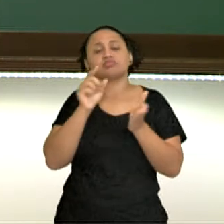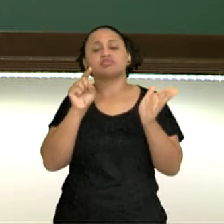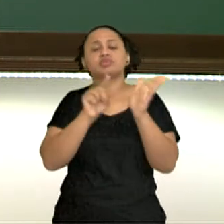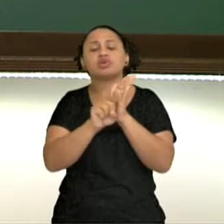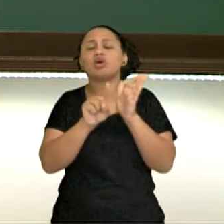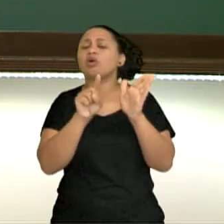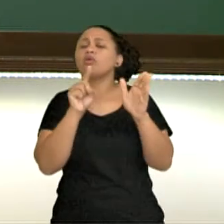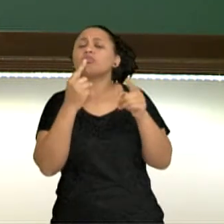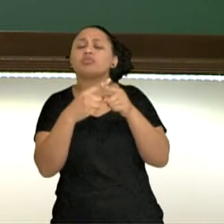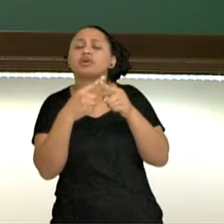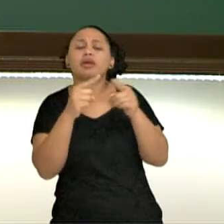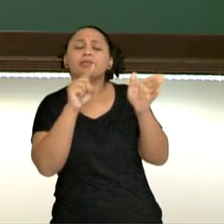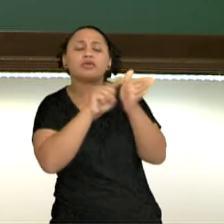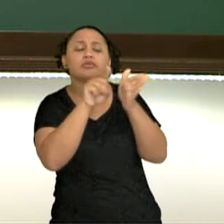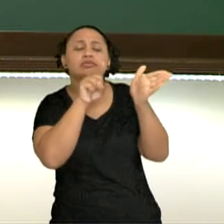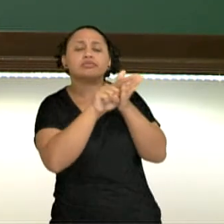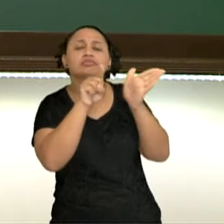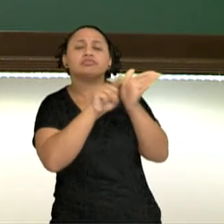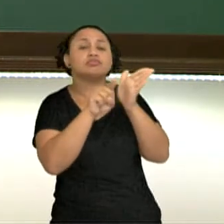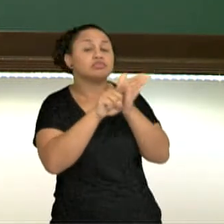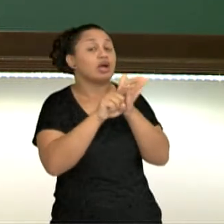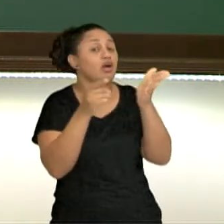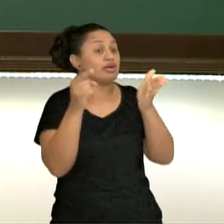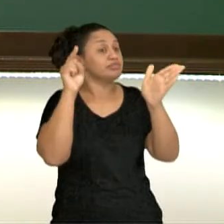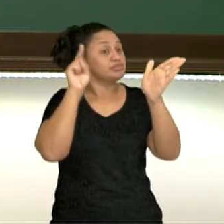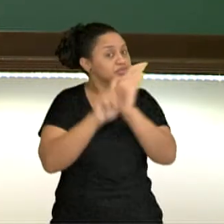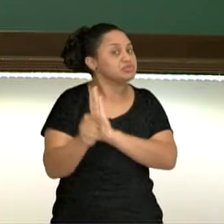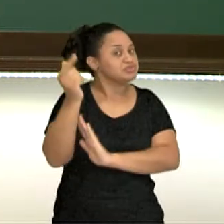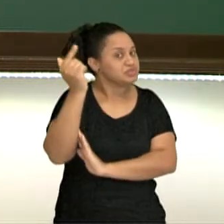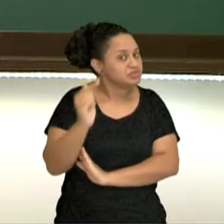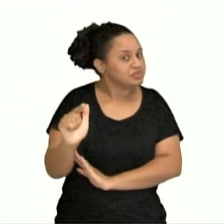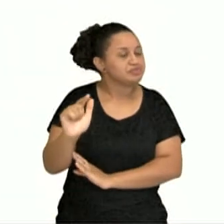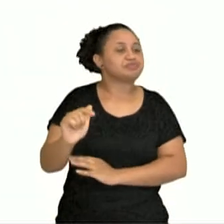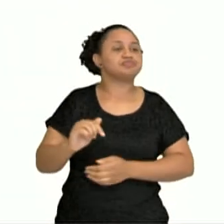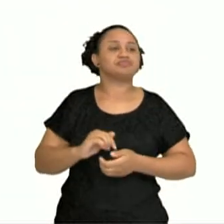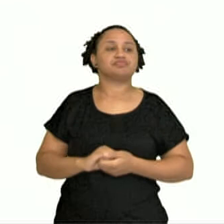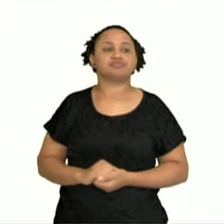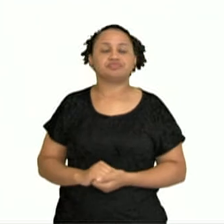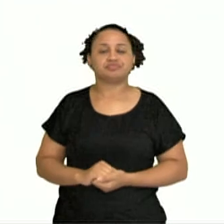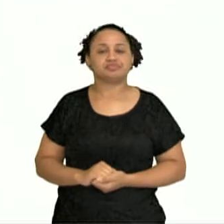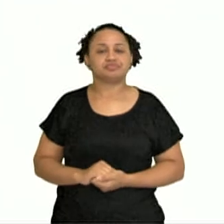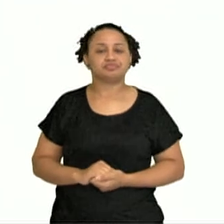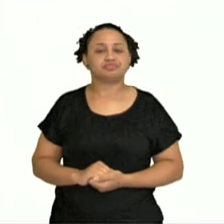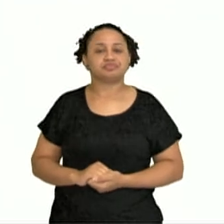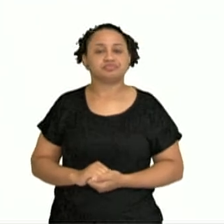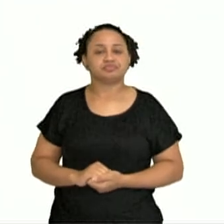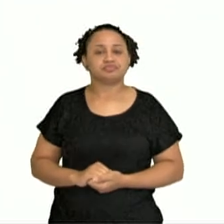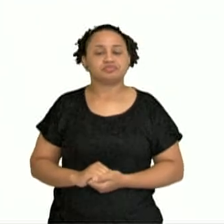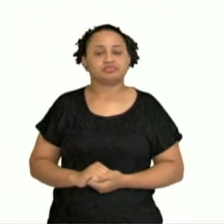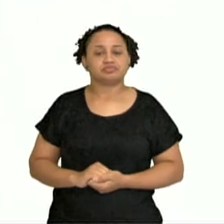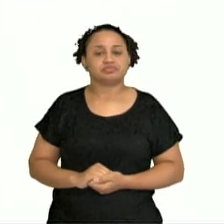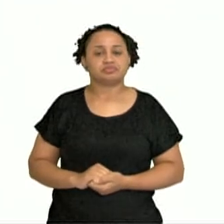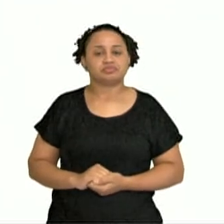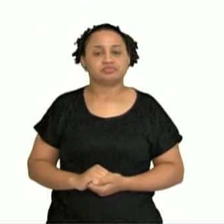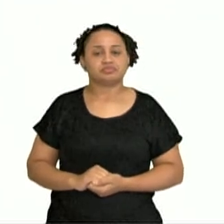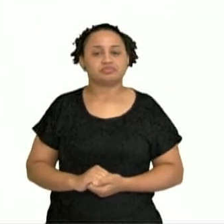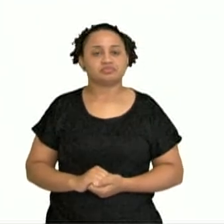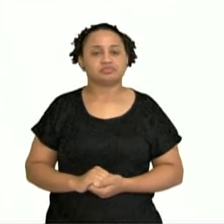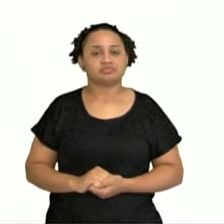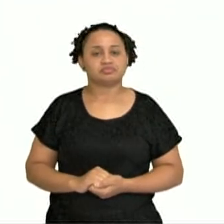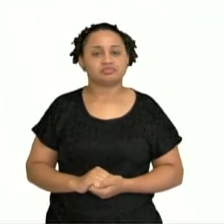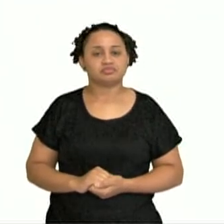fazemos perguntas? Mais duas perguntinhas então. Que pensas sobre as letras de música que hablam